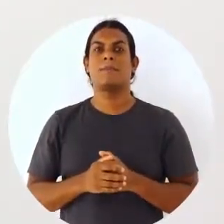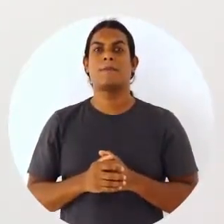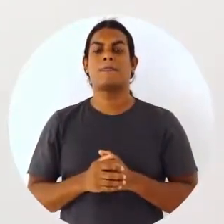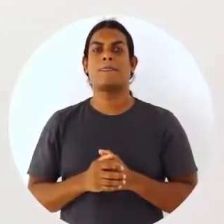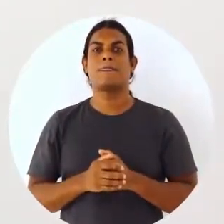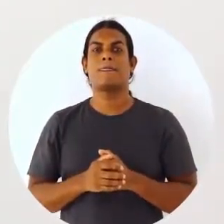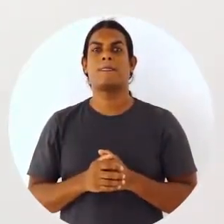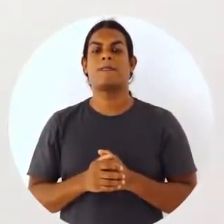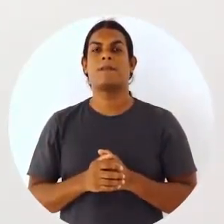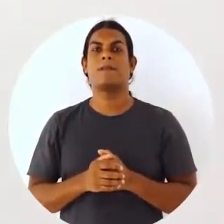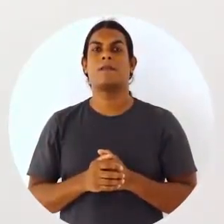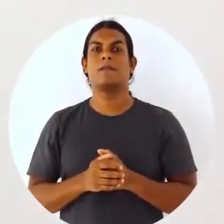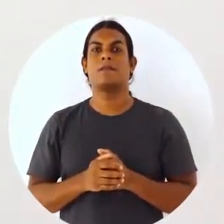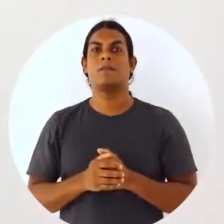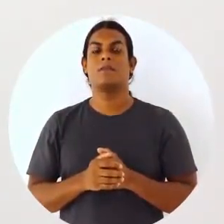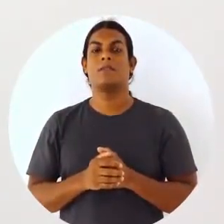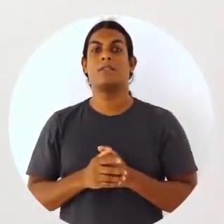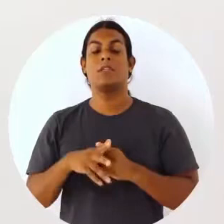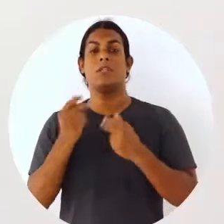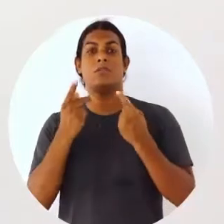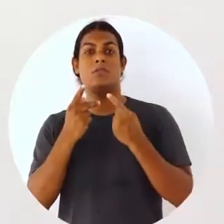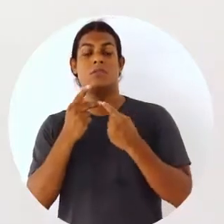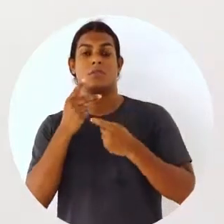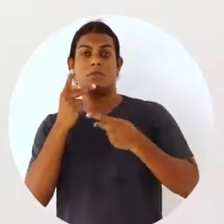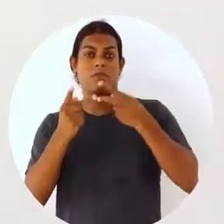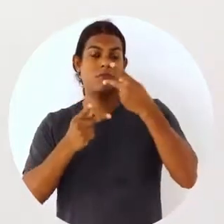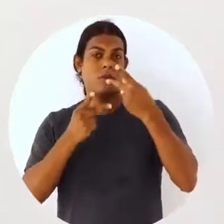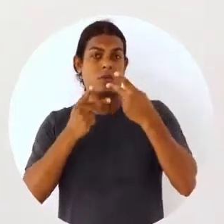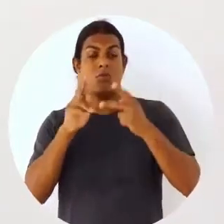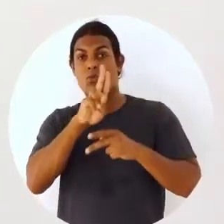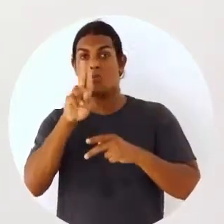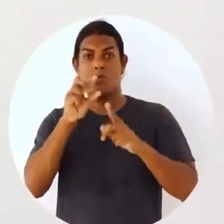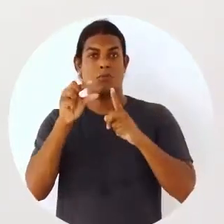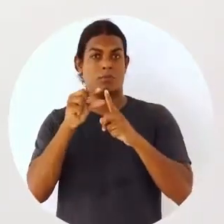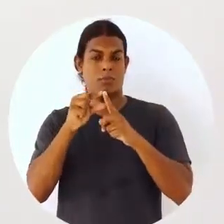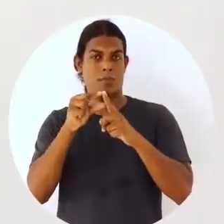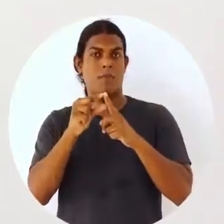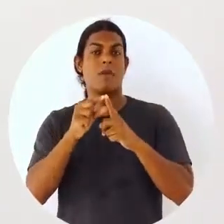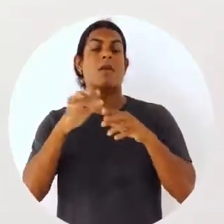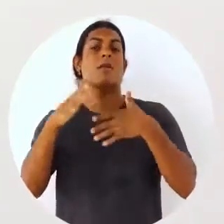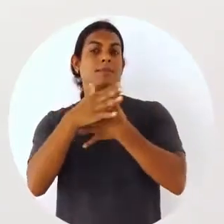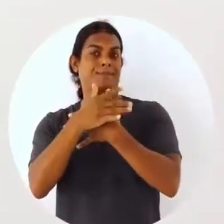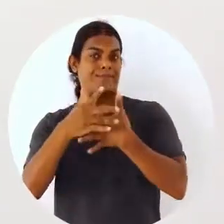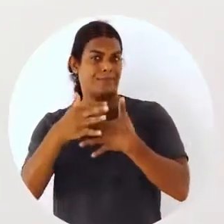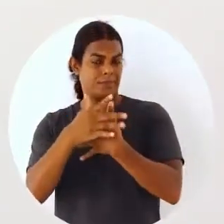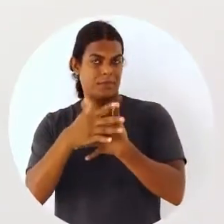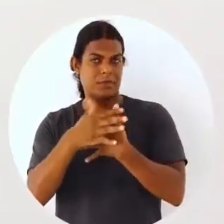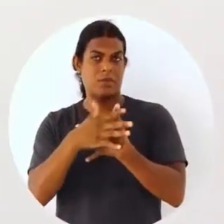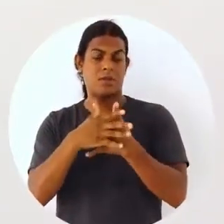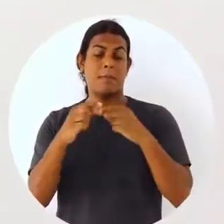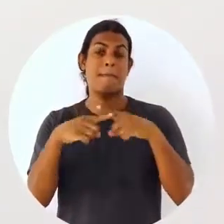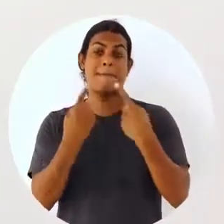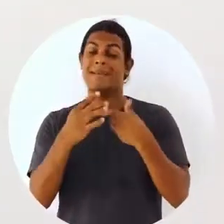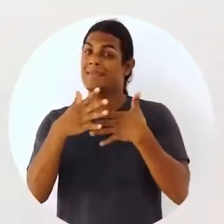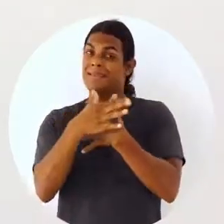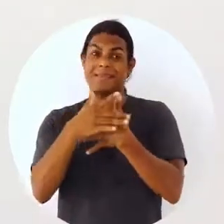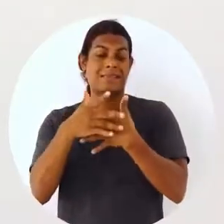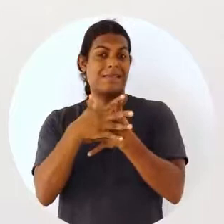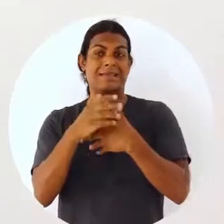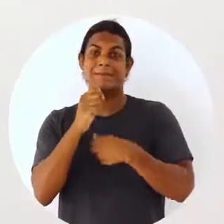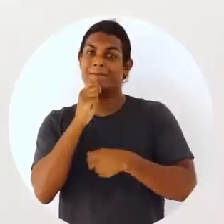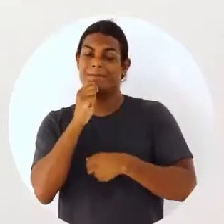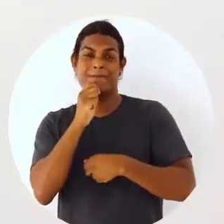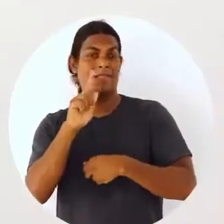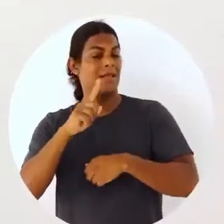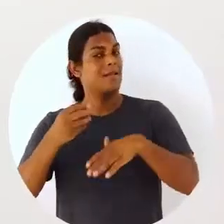que eles chamavam de cidades, que até então esse conceito ele ainda não existia propriamente dito, em